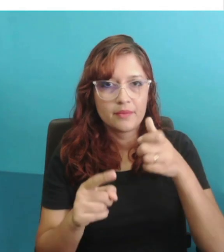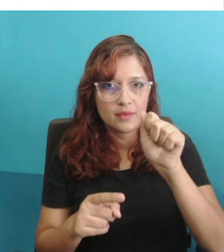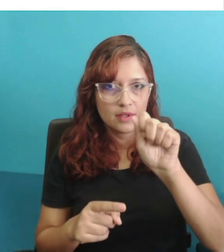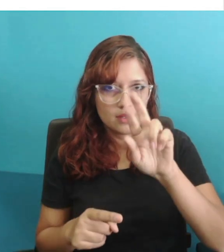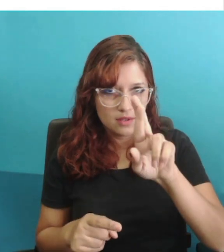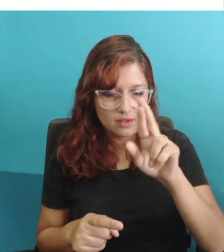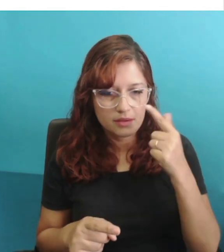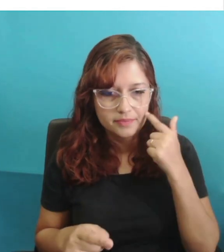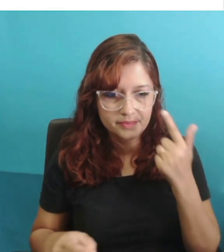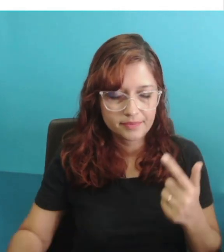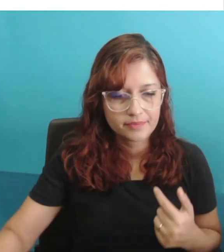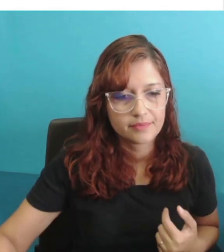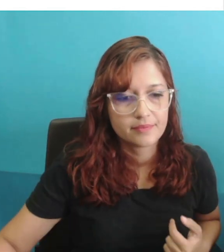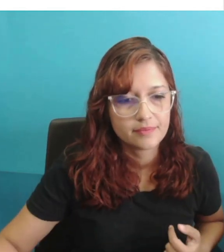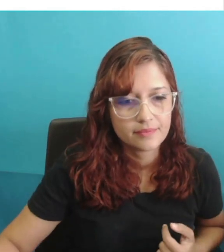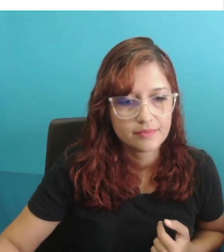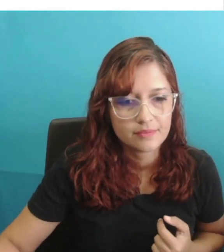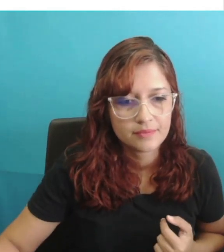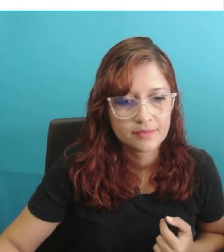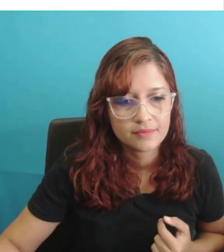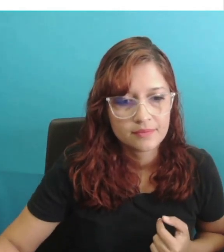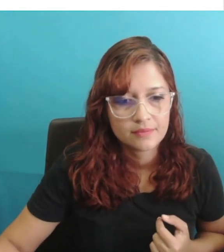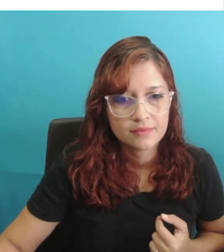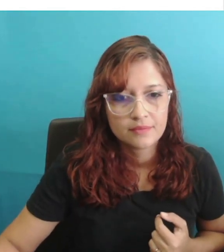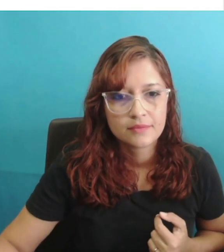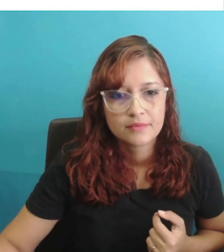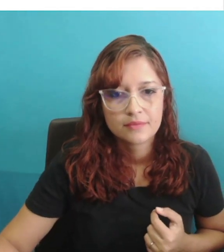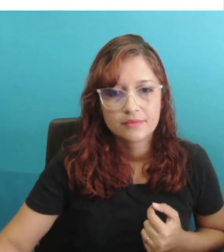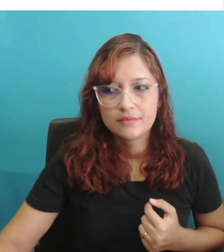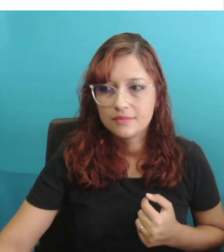Nas outras conjugações também, mas vamos à primeira.